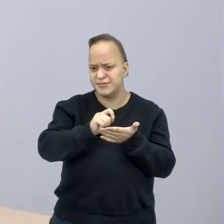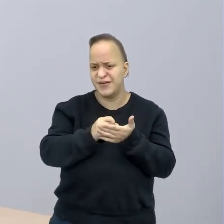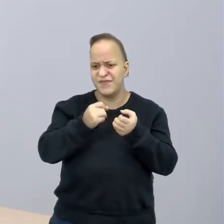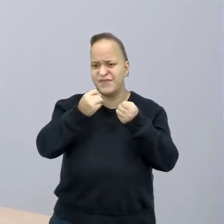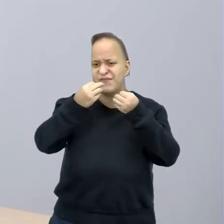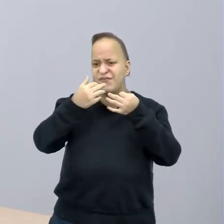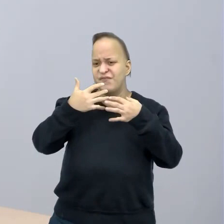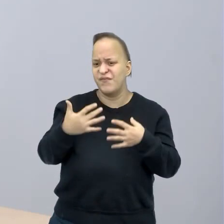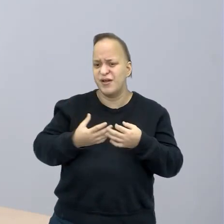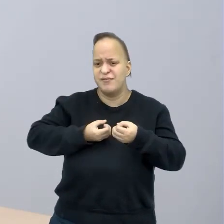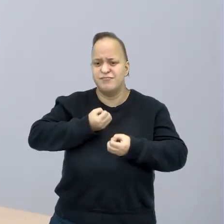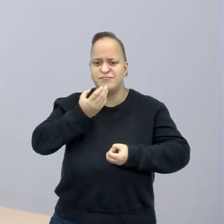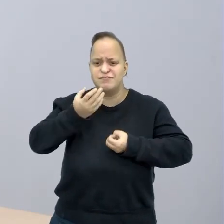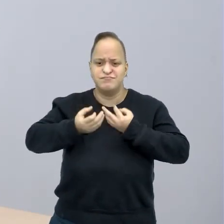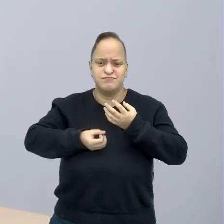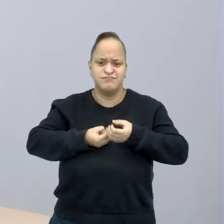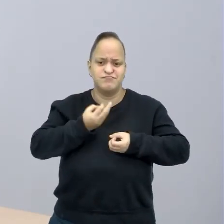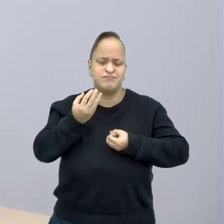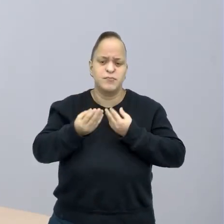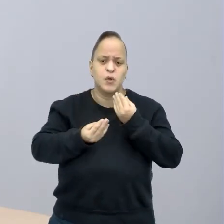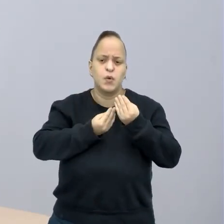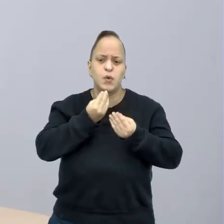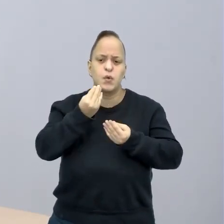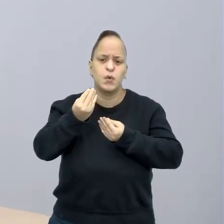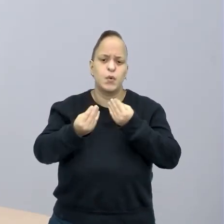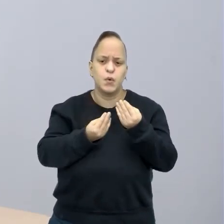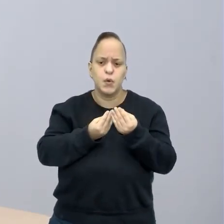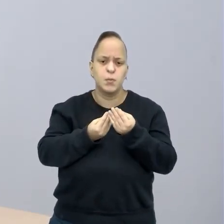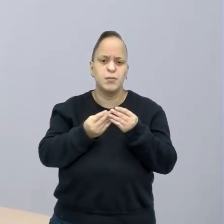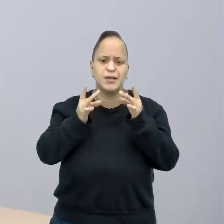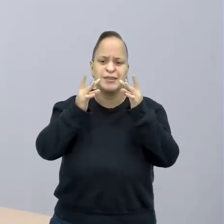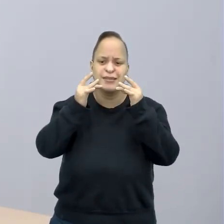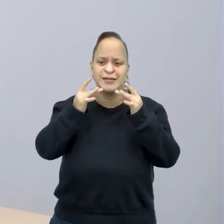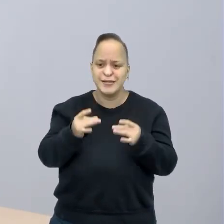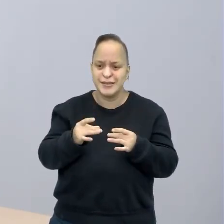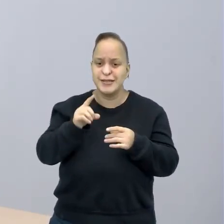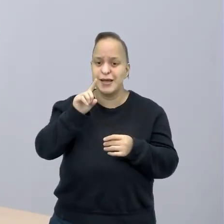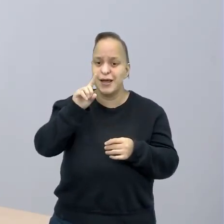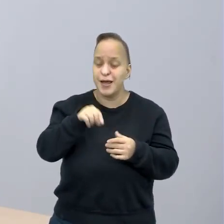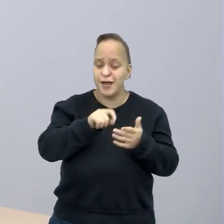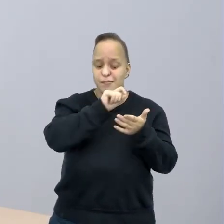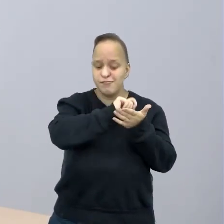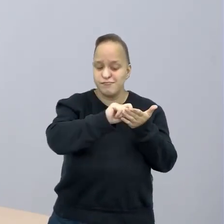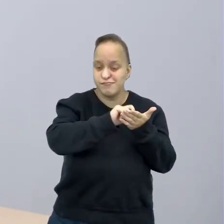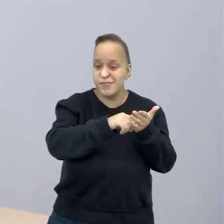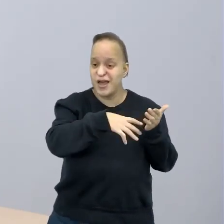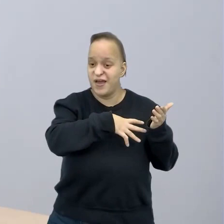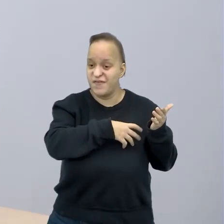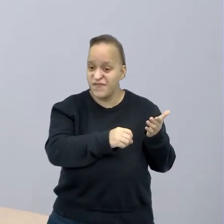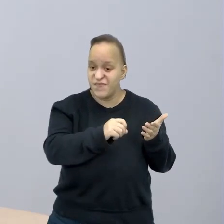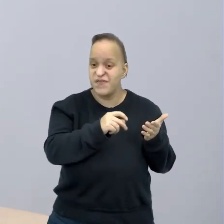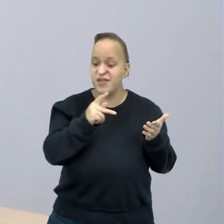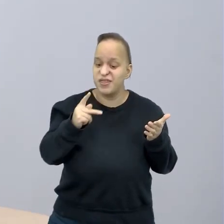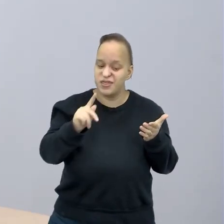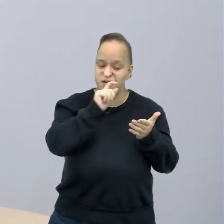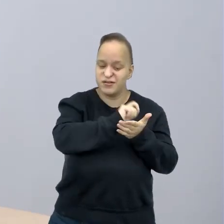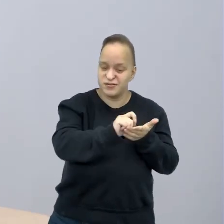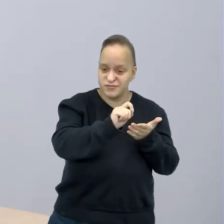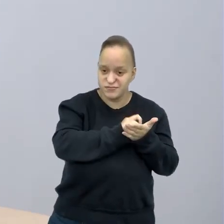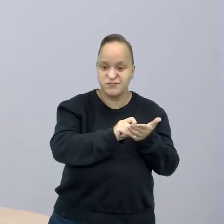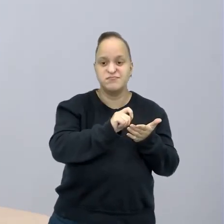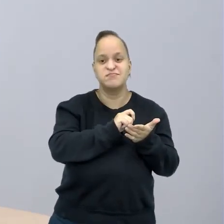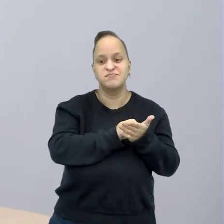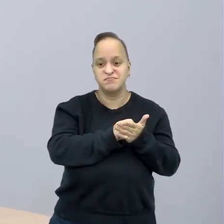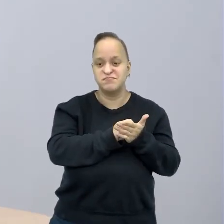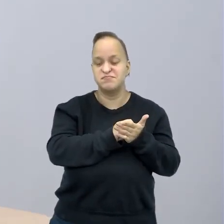hoje do que fala sobre a Marie Curie é decorrência do que a filha fez a biografia, escreveu a